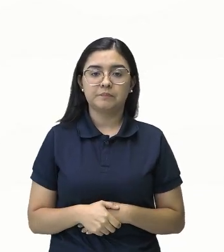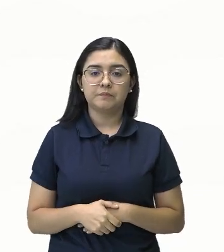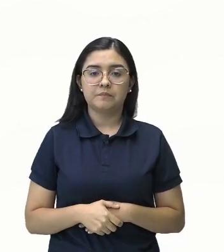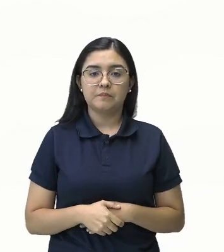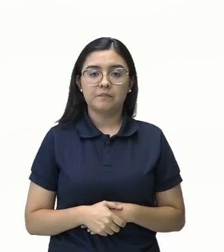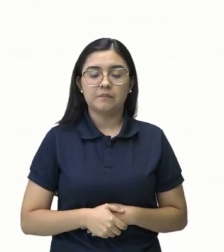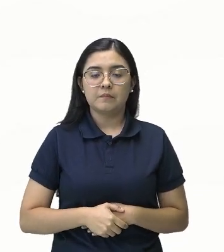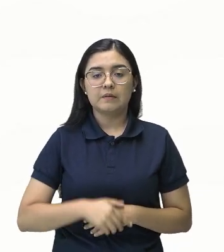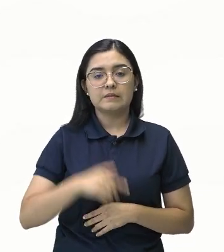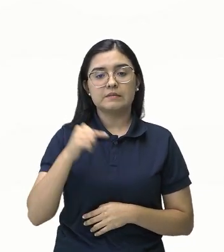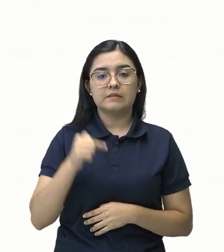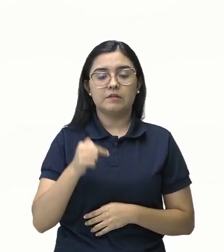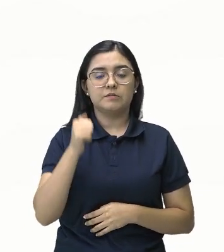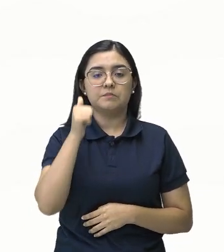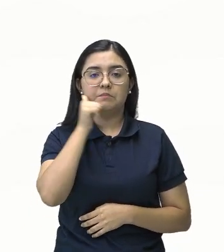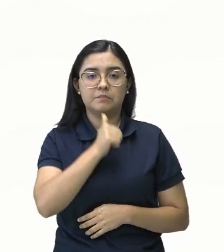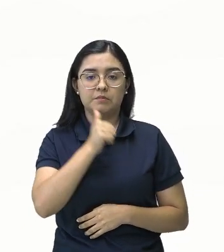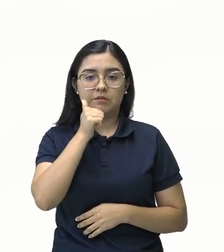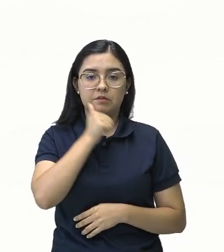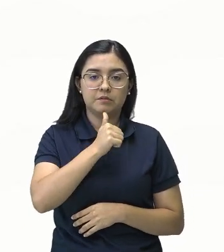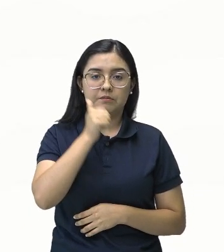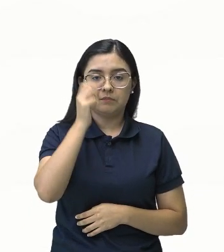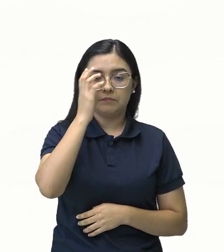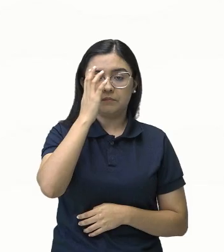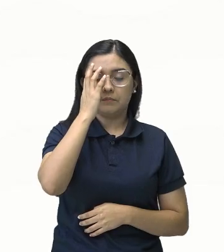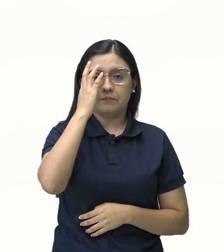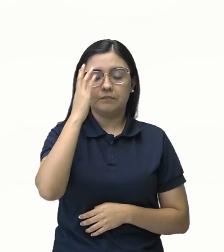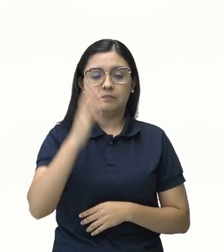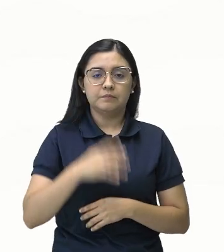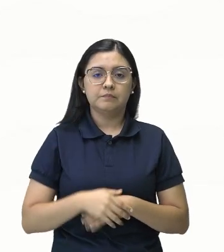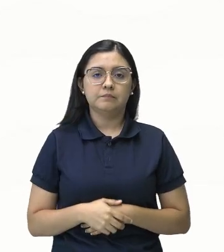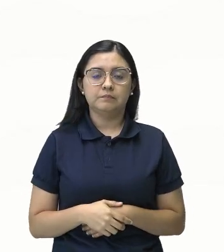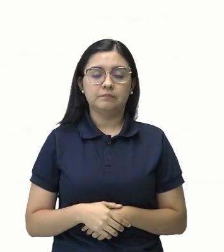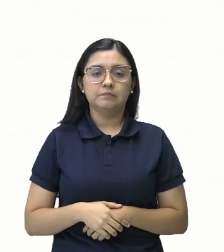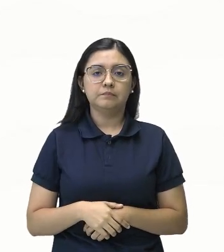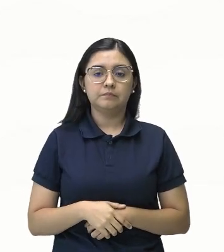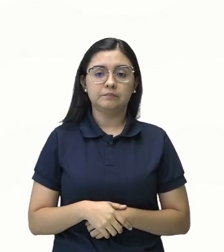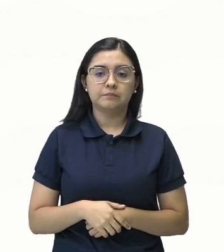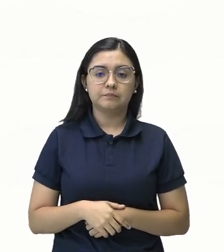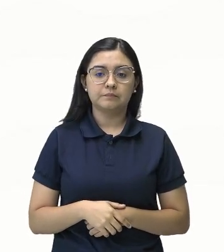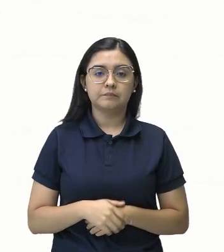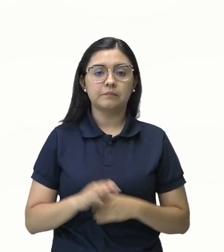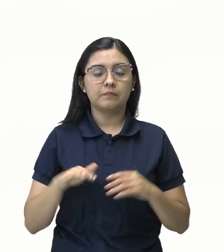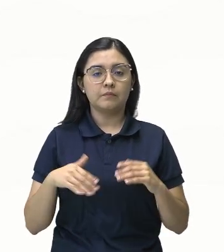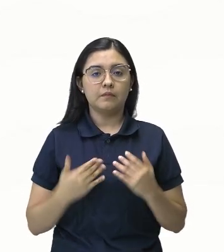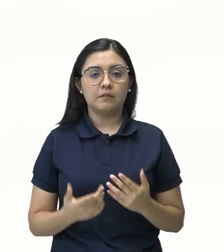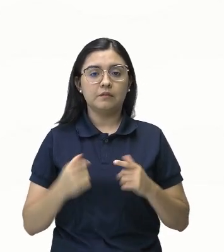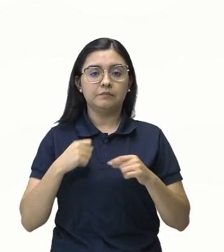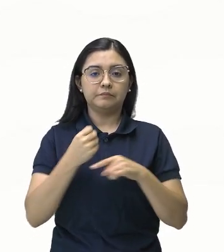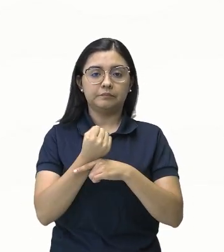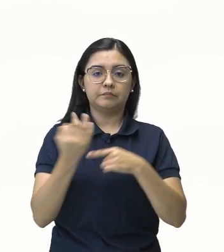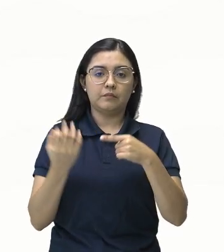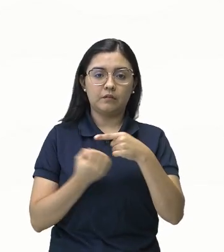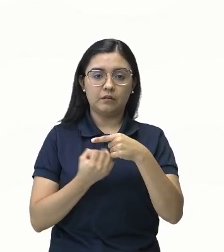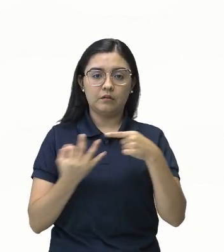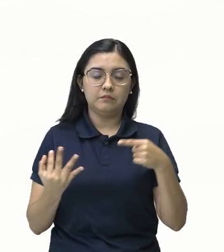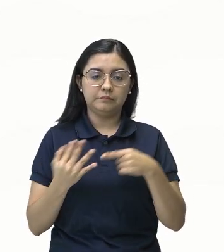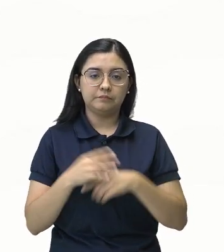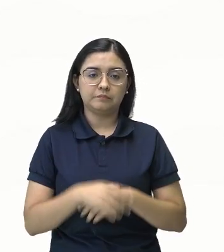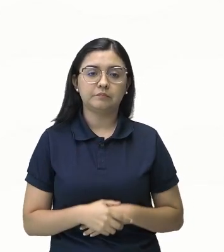para cada 7 meninas. Tá bom? Então, aqui a nossa razão entre o número